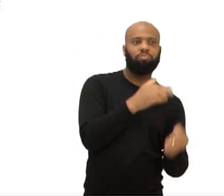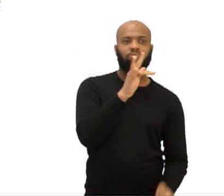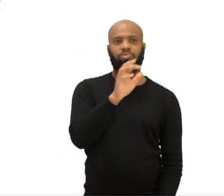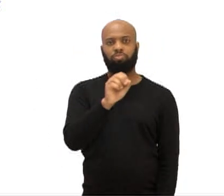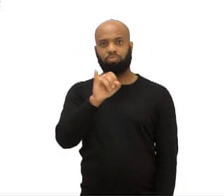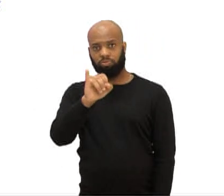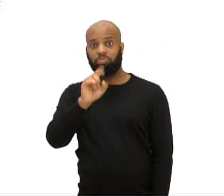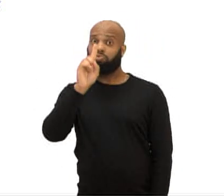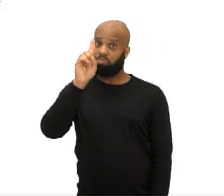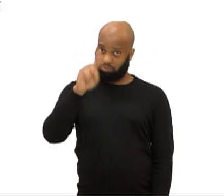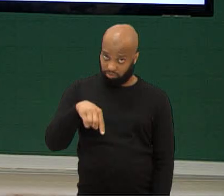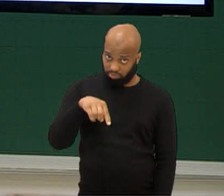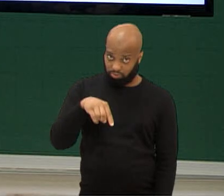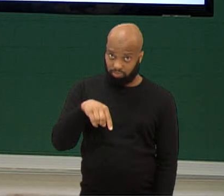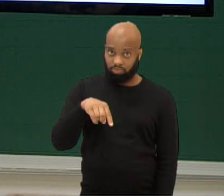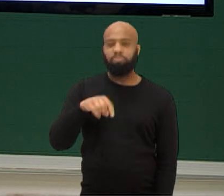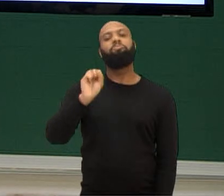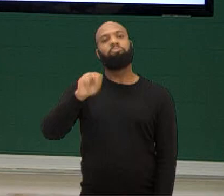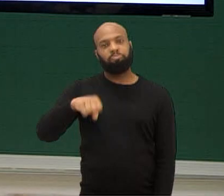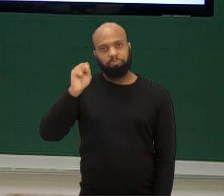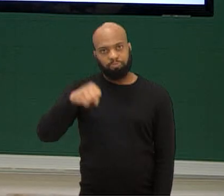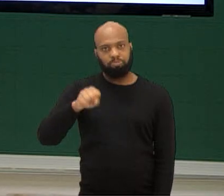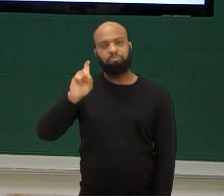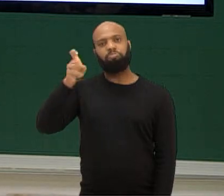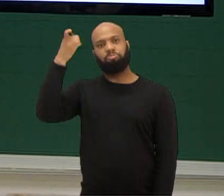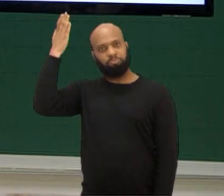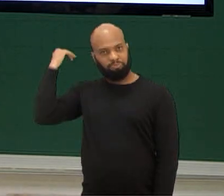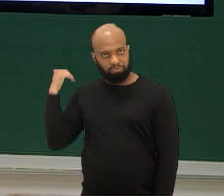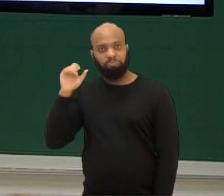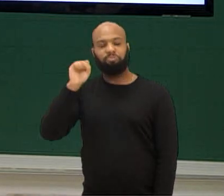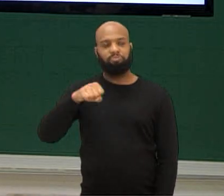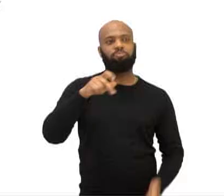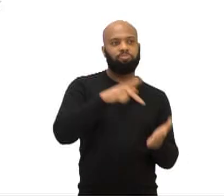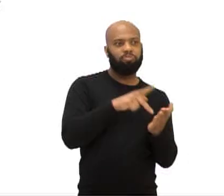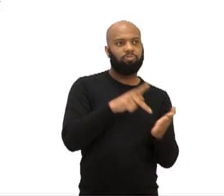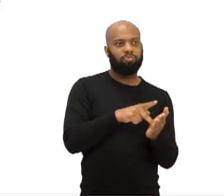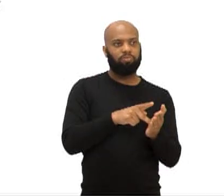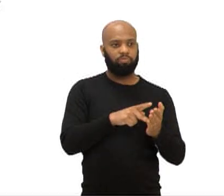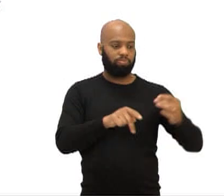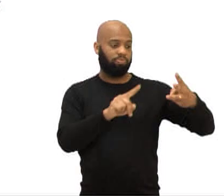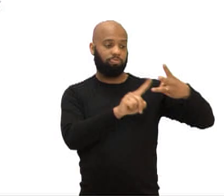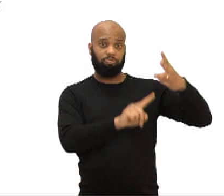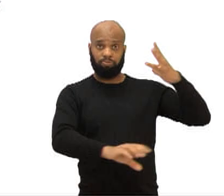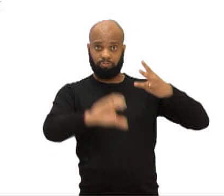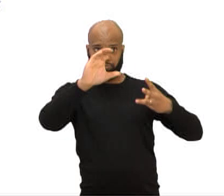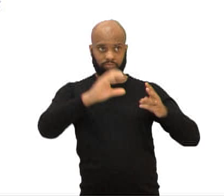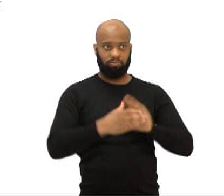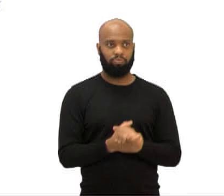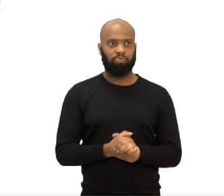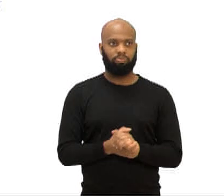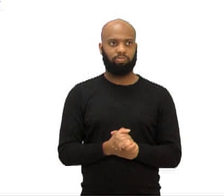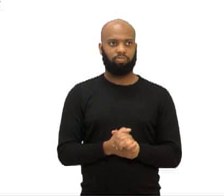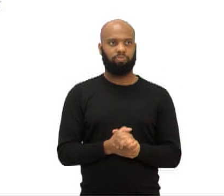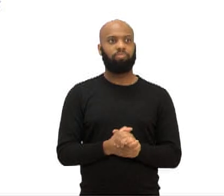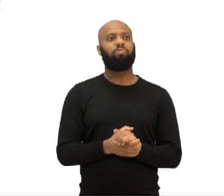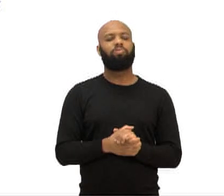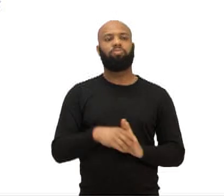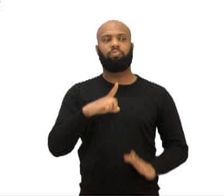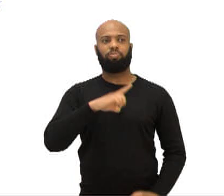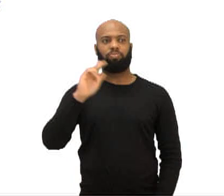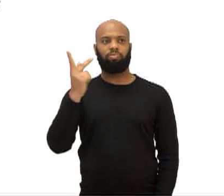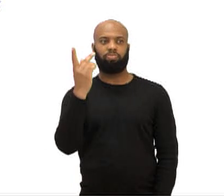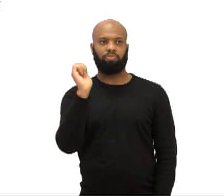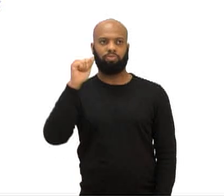foi uma mulher forte. Então, sim, por isso verdadeiro. E a última, letra C. En Diego e Frida han casado